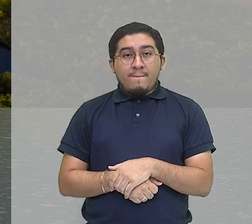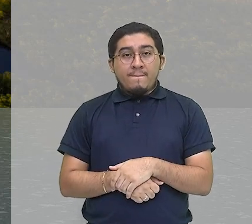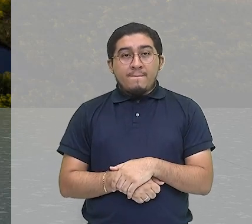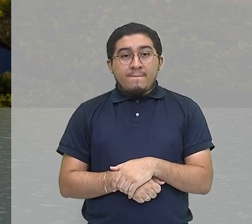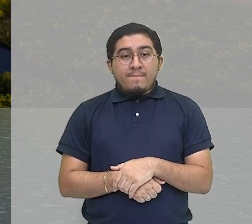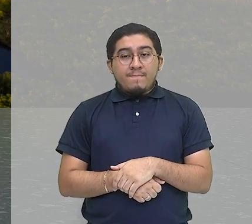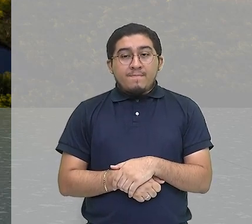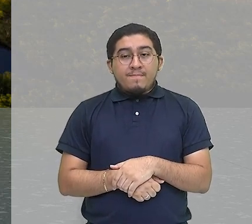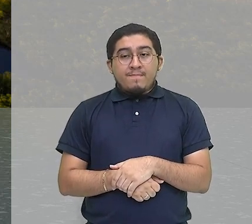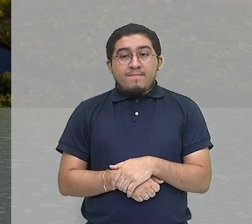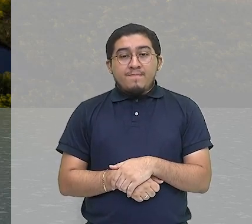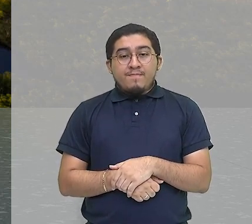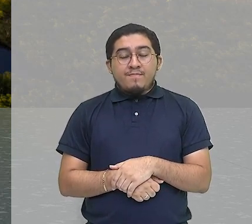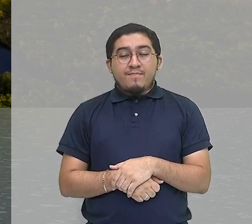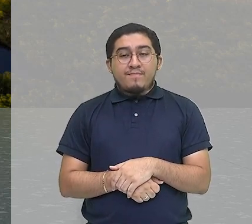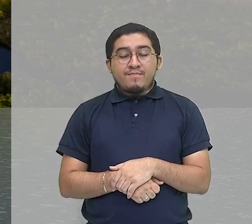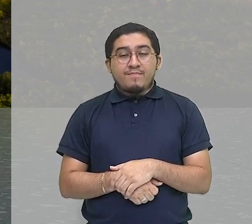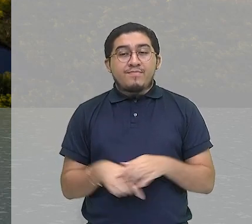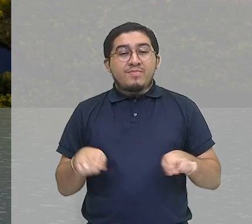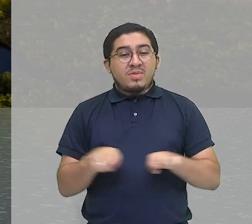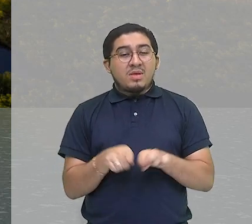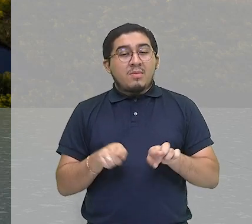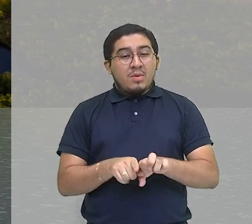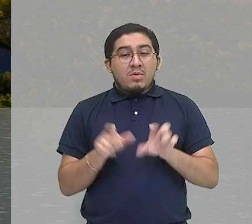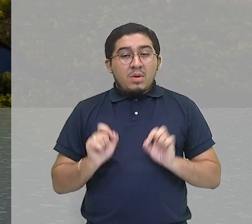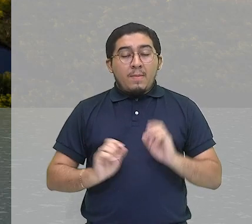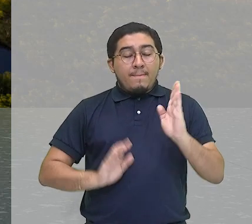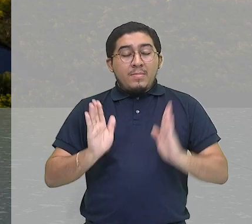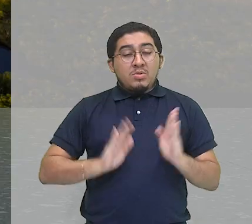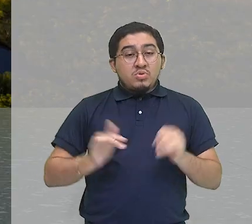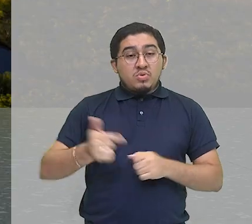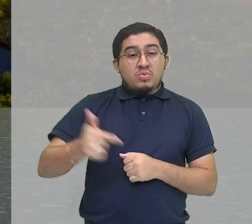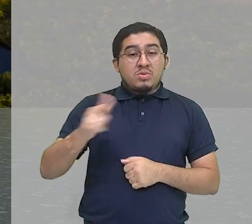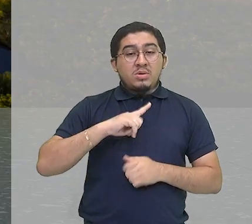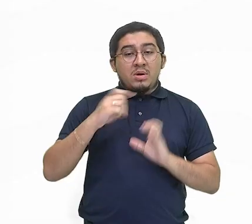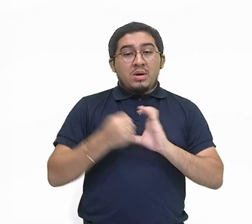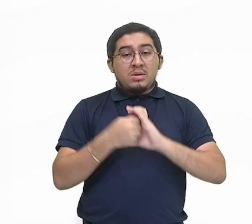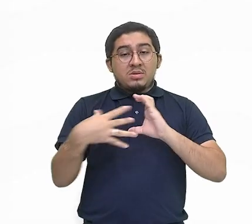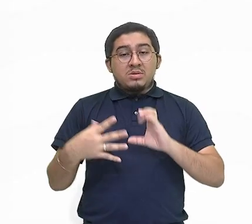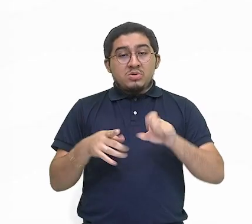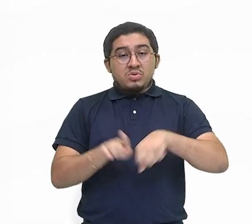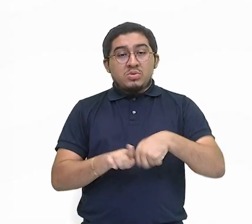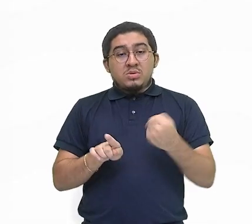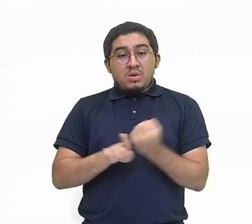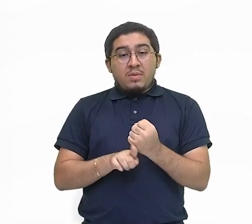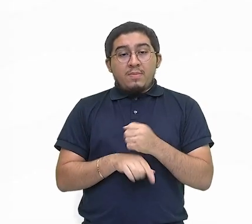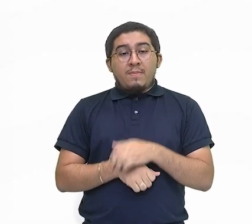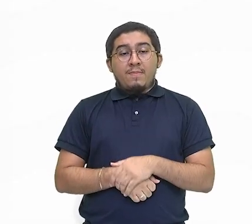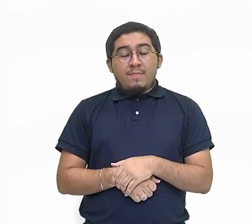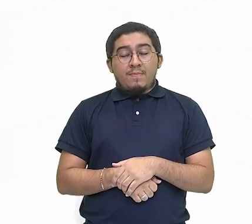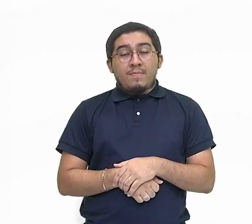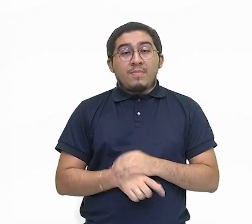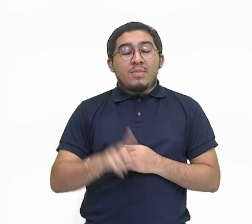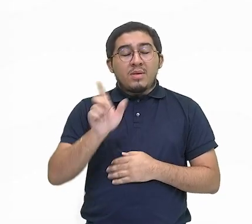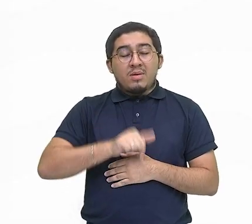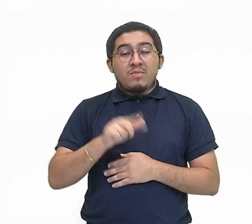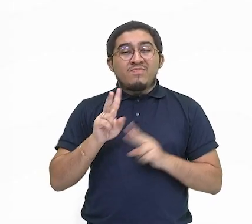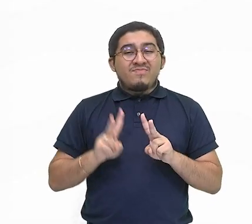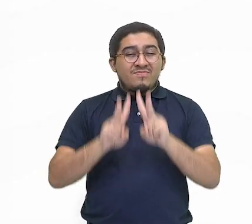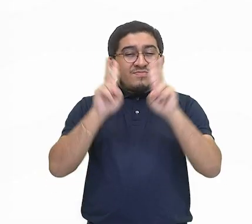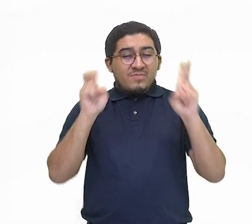falamos, por fim, na unidade 2, de características sociais. Este é um tópico